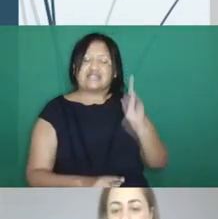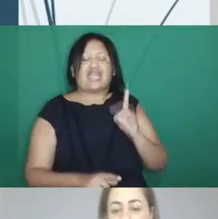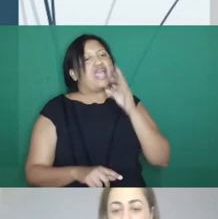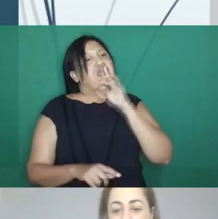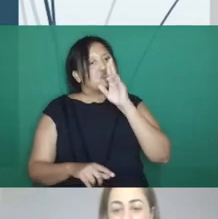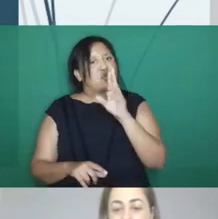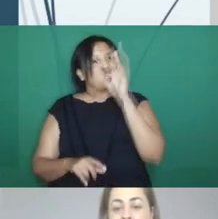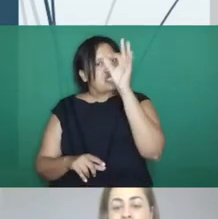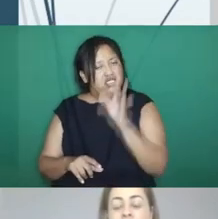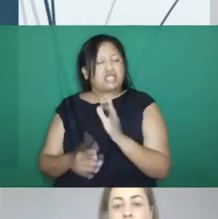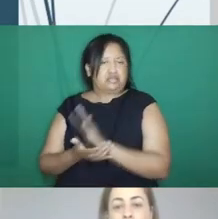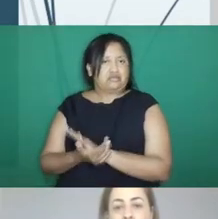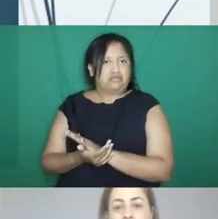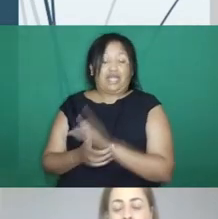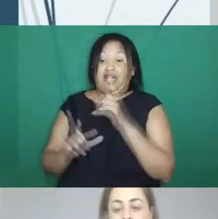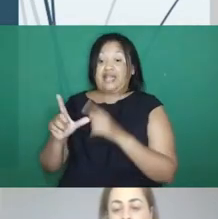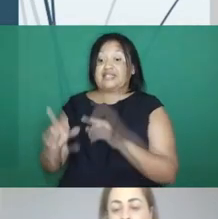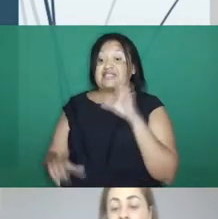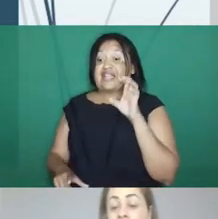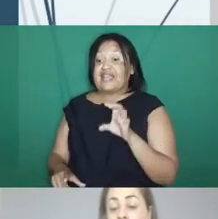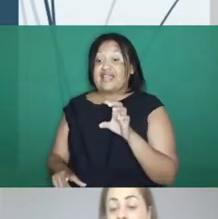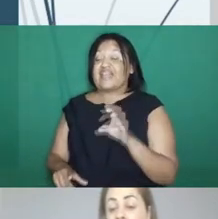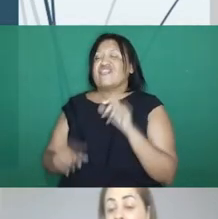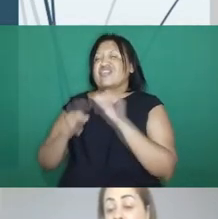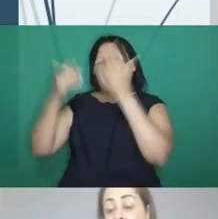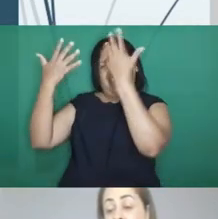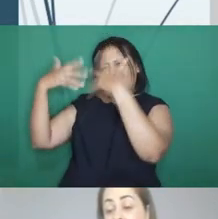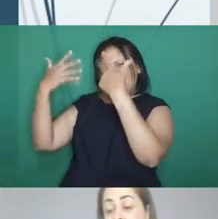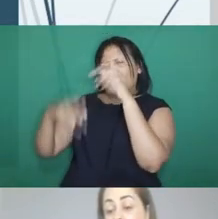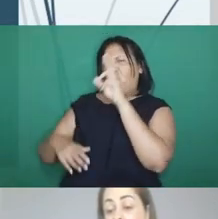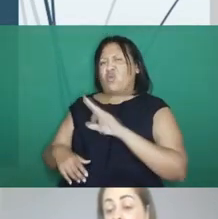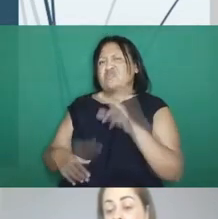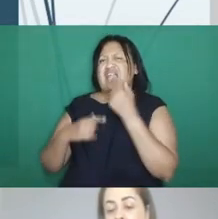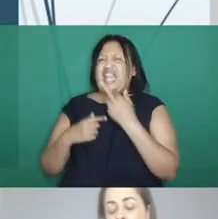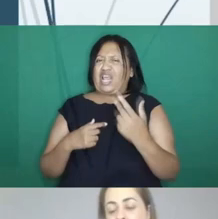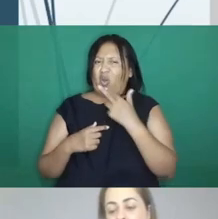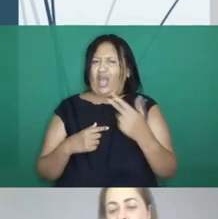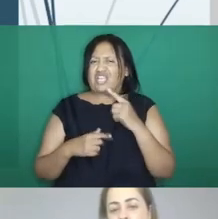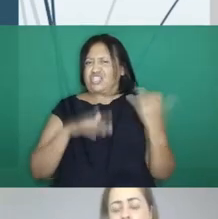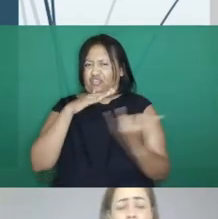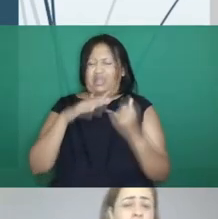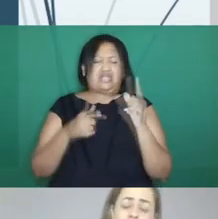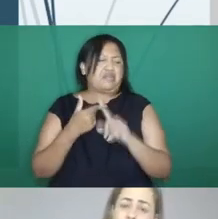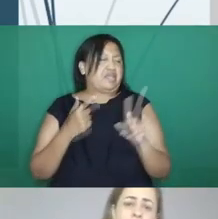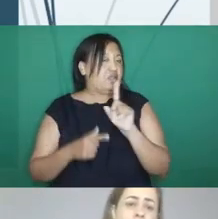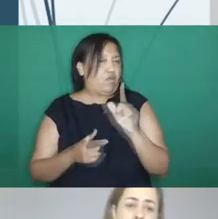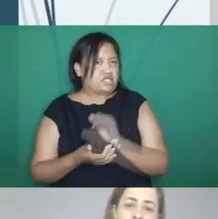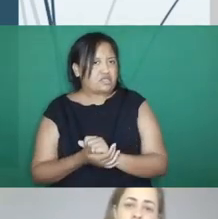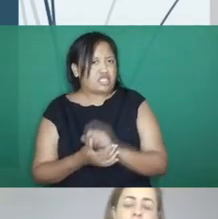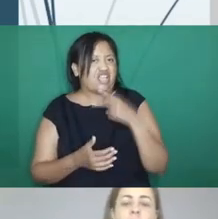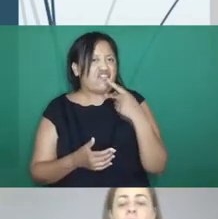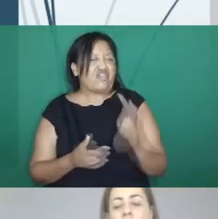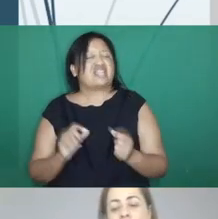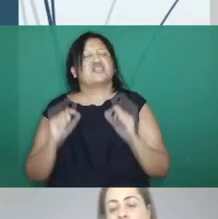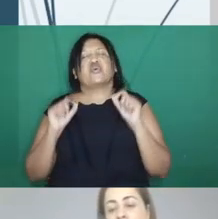aqui letra d é a resposta da nossa questão letra É faz uma reflexão sobre o uso da linguagem informal não também não é